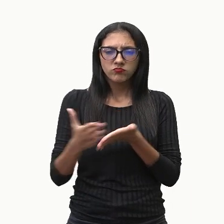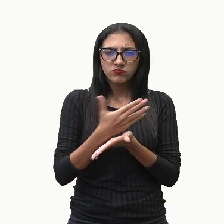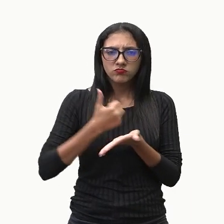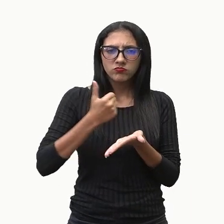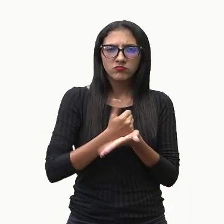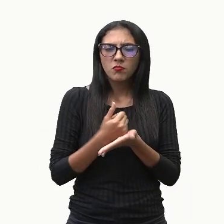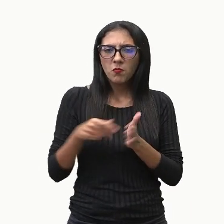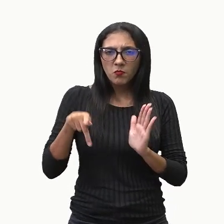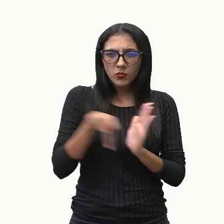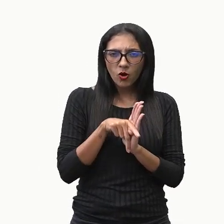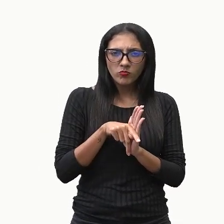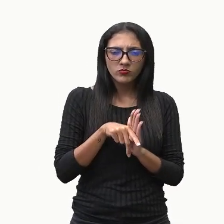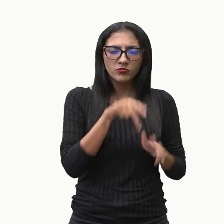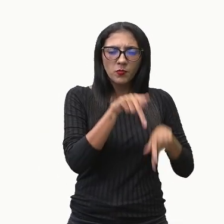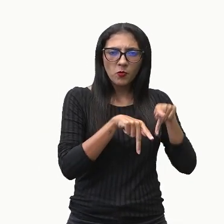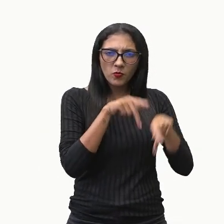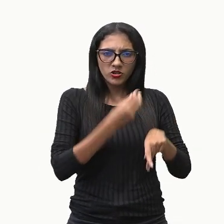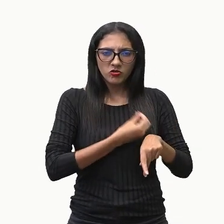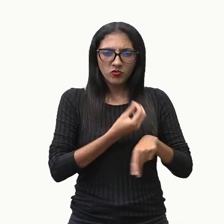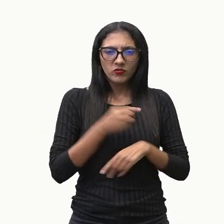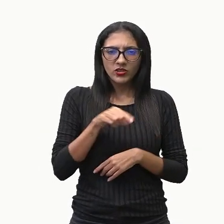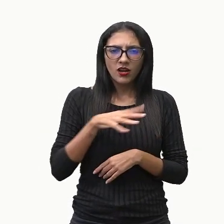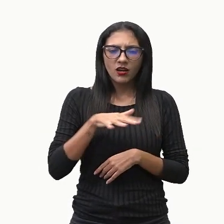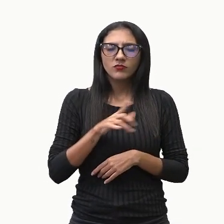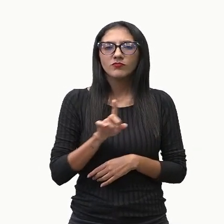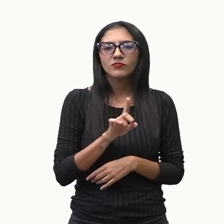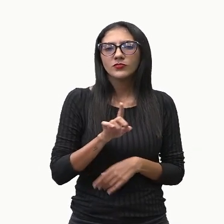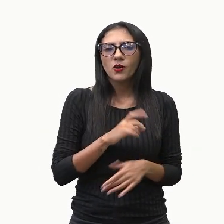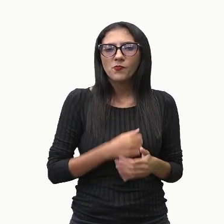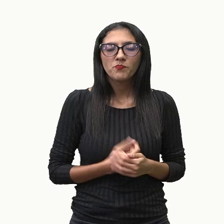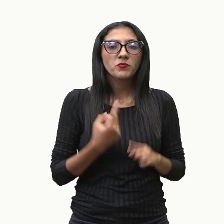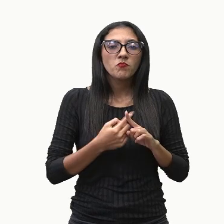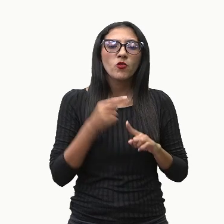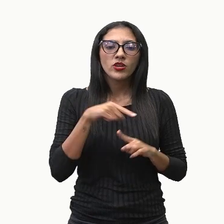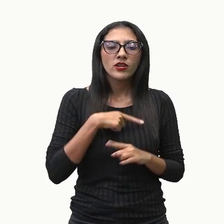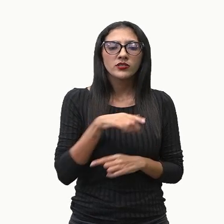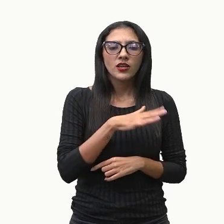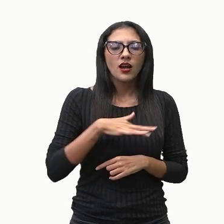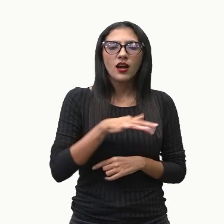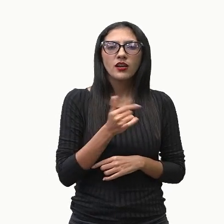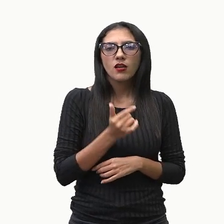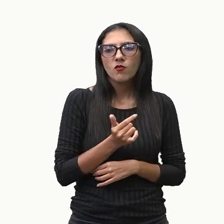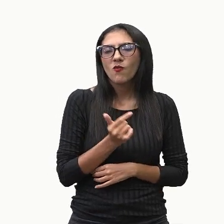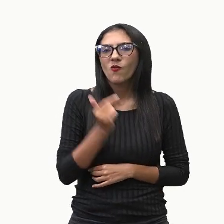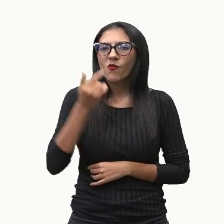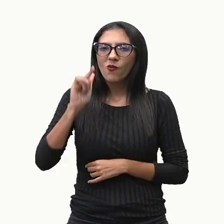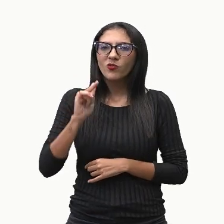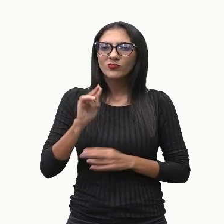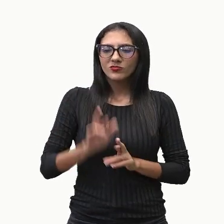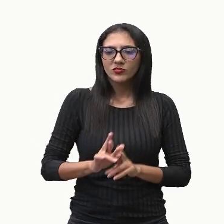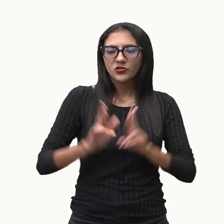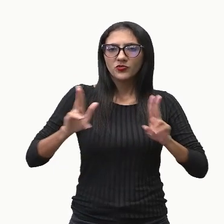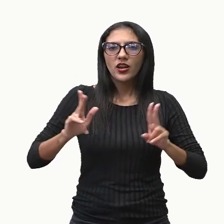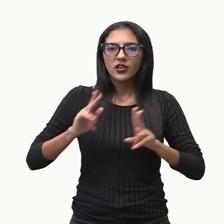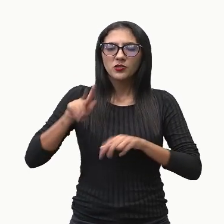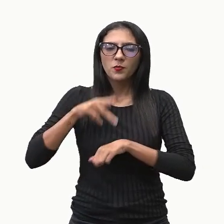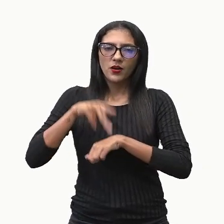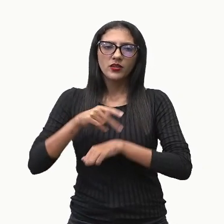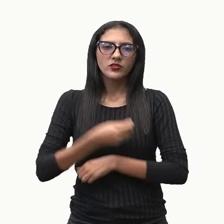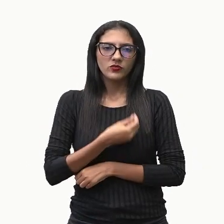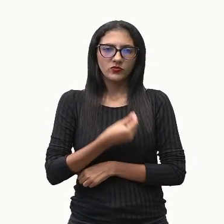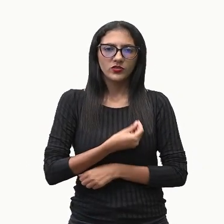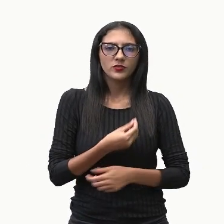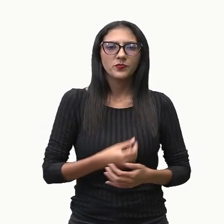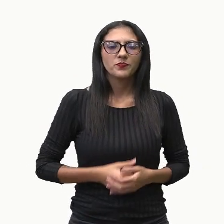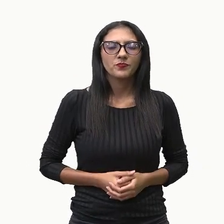que lá estão, uma vez que geralmente são fora do país de conflito e de suas origens. Vamos